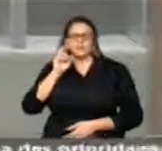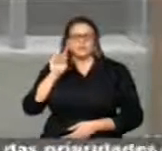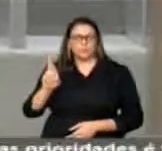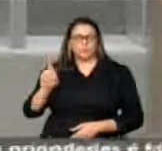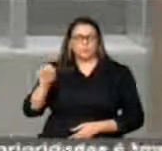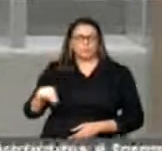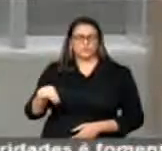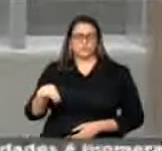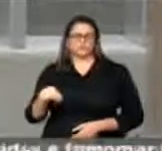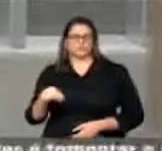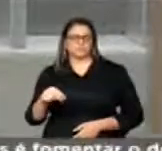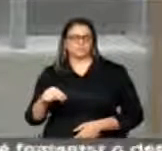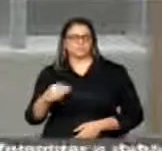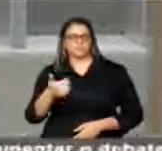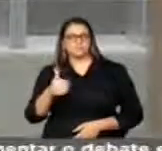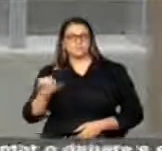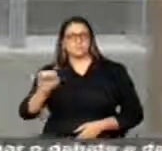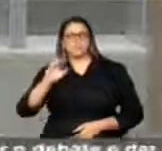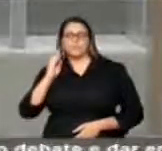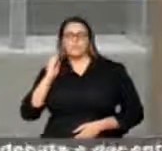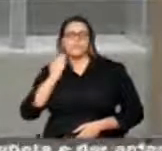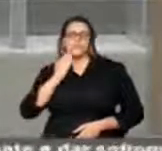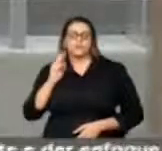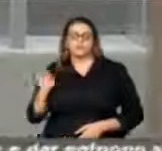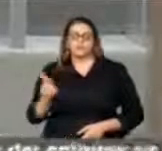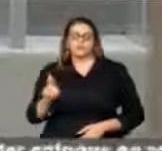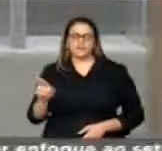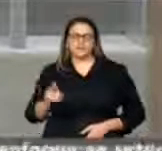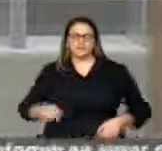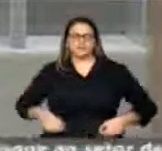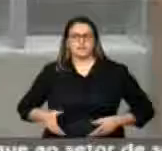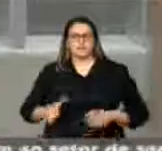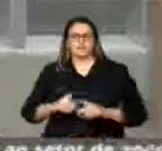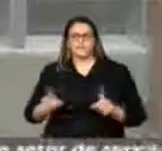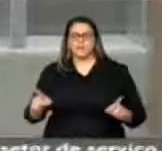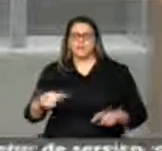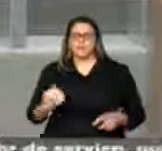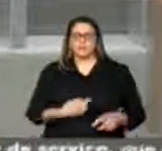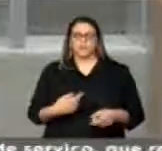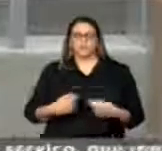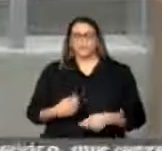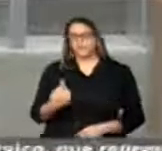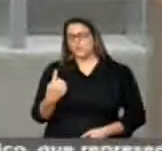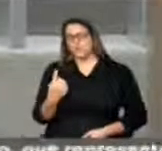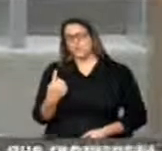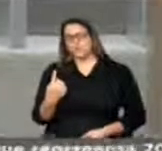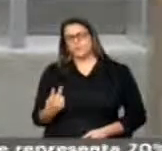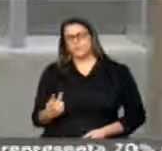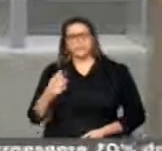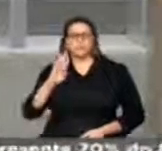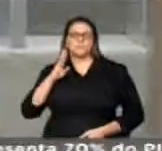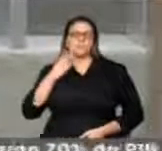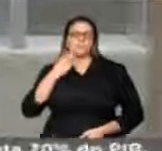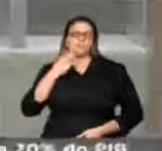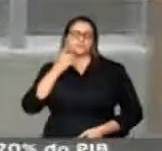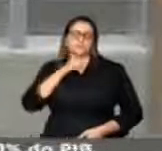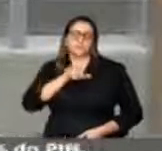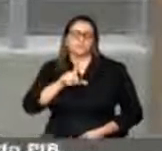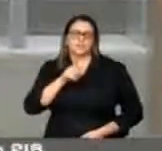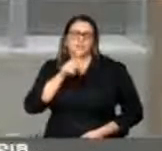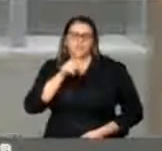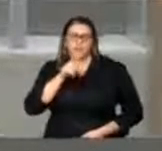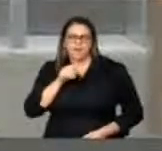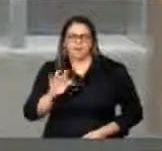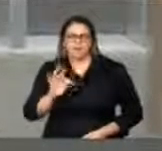10 bilhões de reais. E a gente precisa de 1 bilhão e pouco, talvez 2 bilhões, para trazer essa água